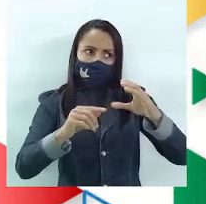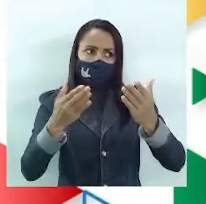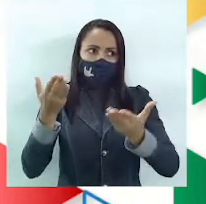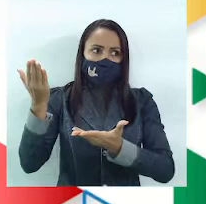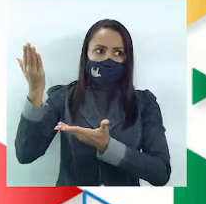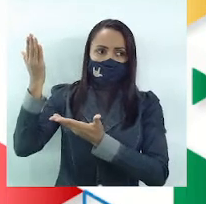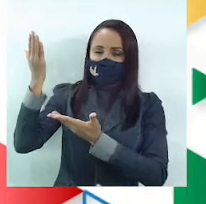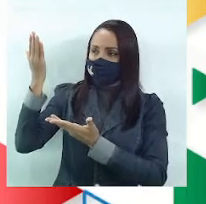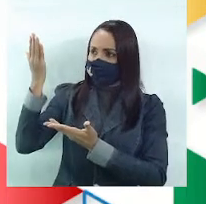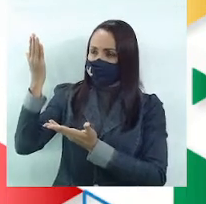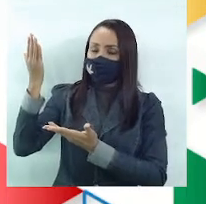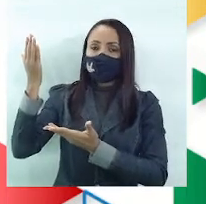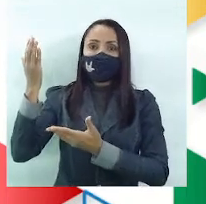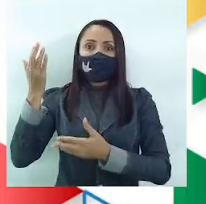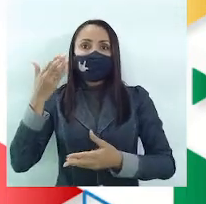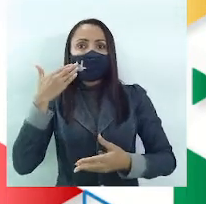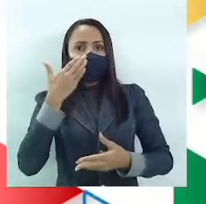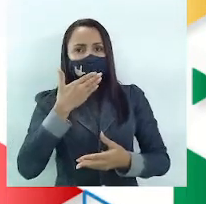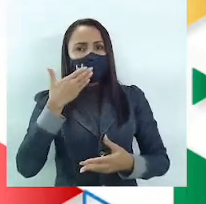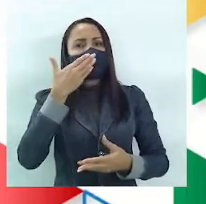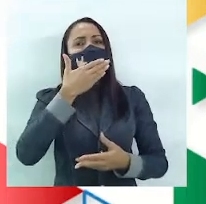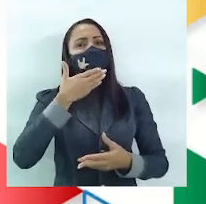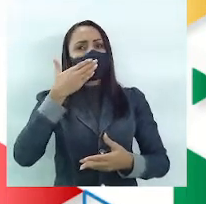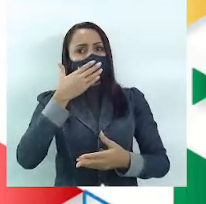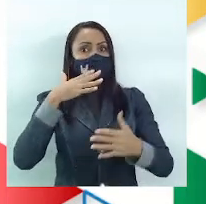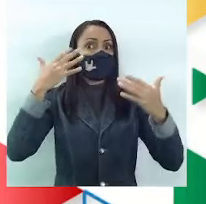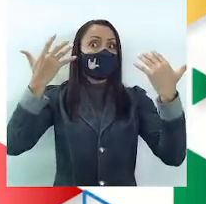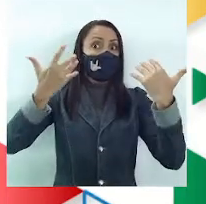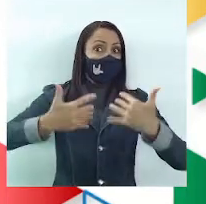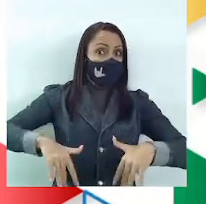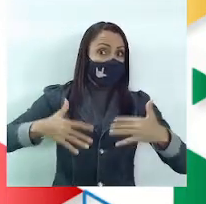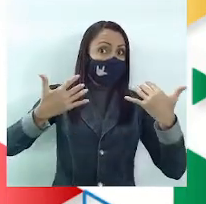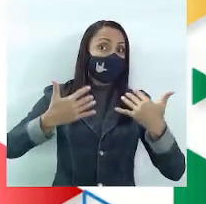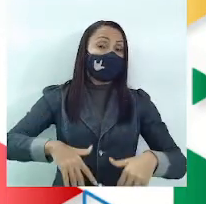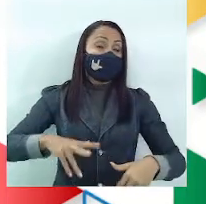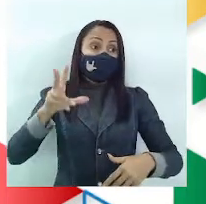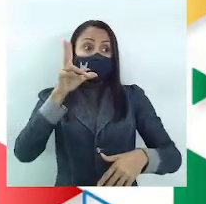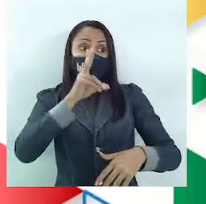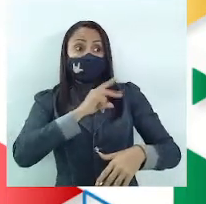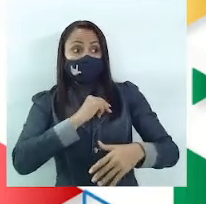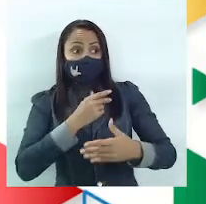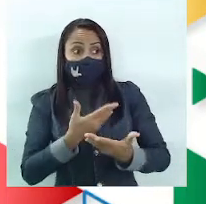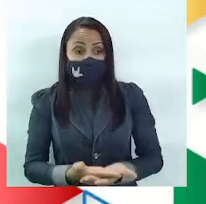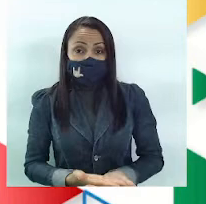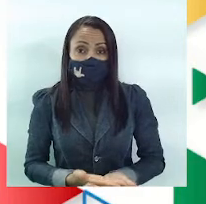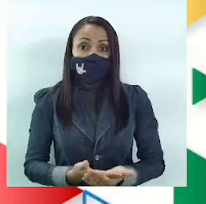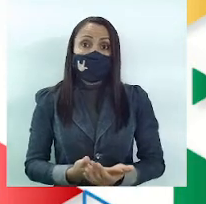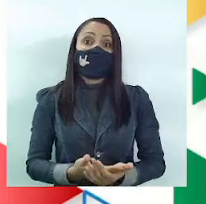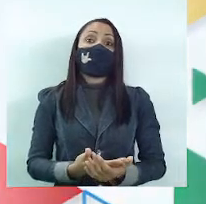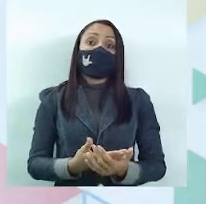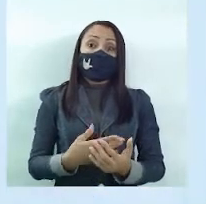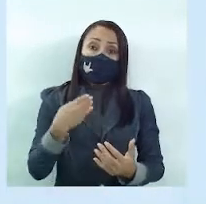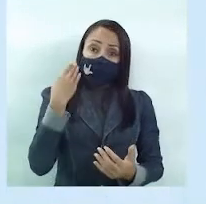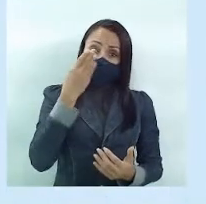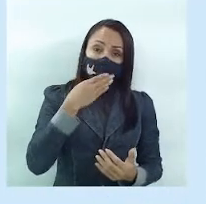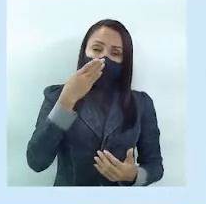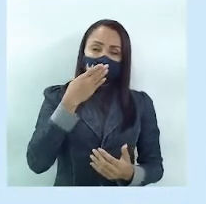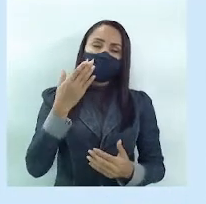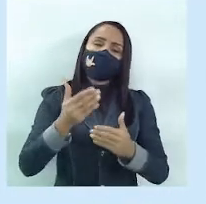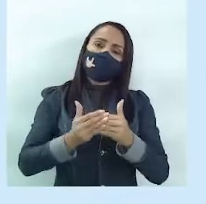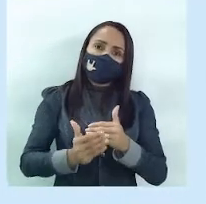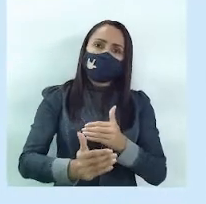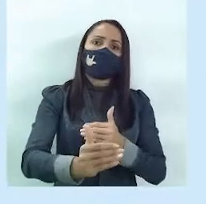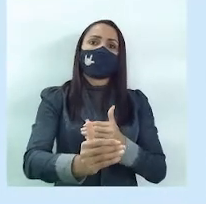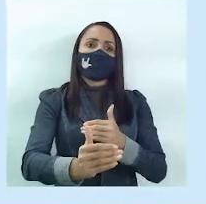ali açúcar aí é brincadeira, é muito açúcar, não é isso? Mas é isso aí. Aí já estão da questão do açúcar e vamos adiante,